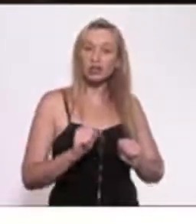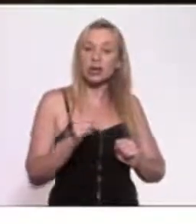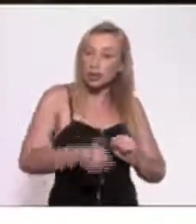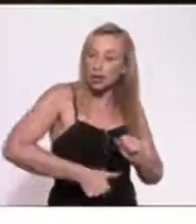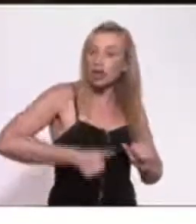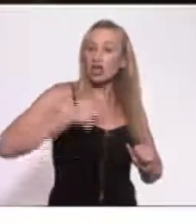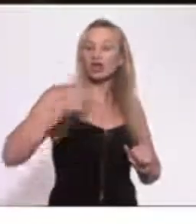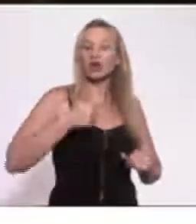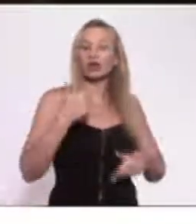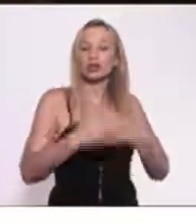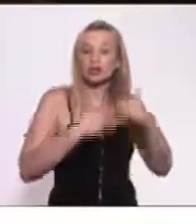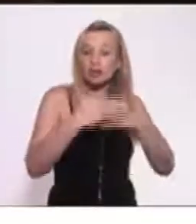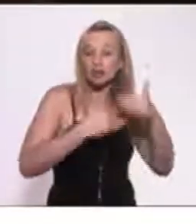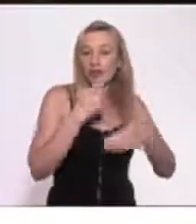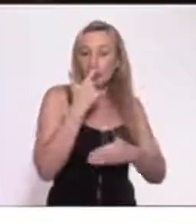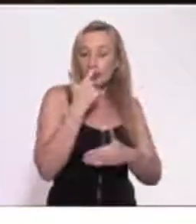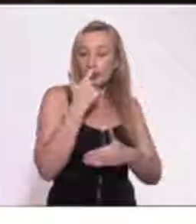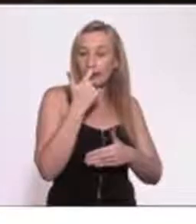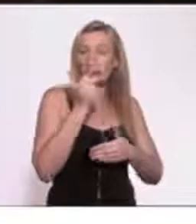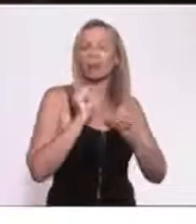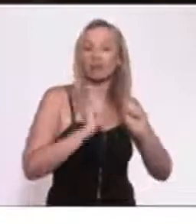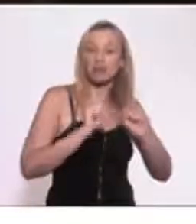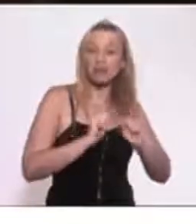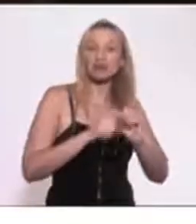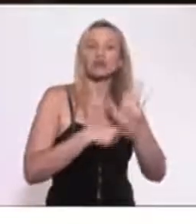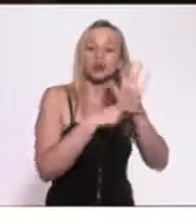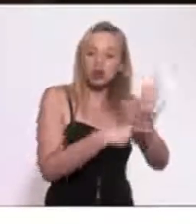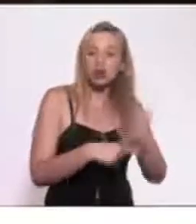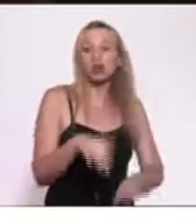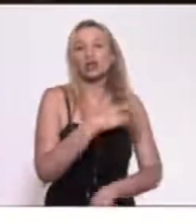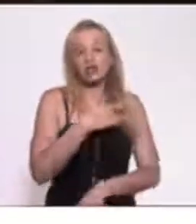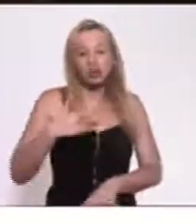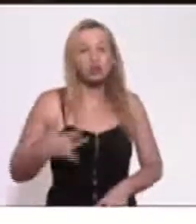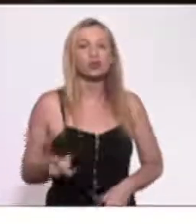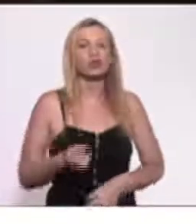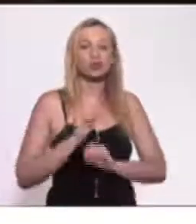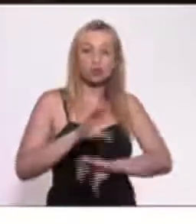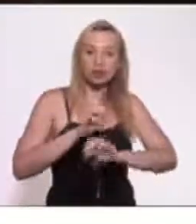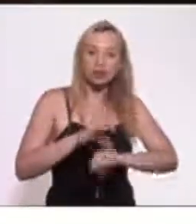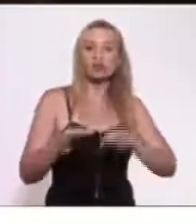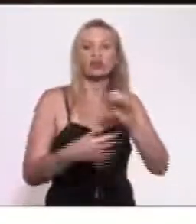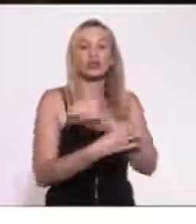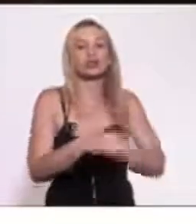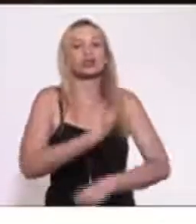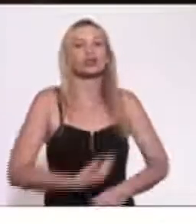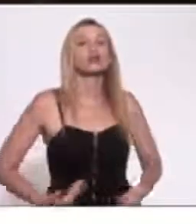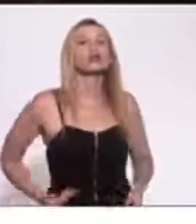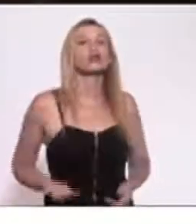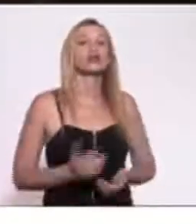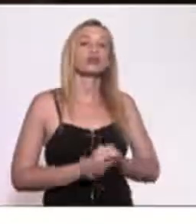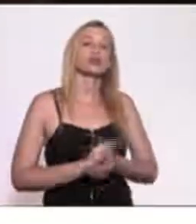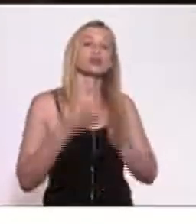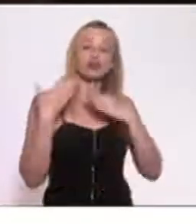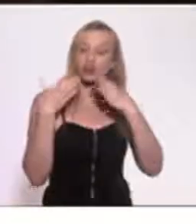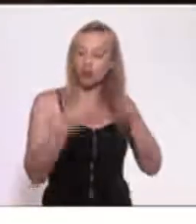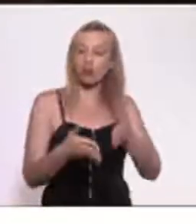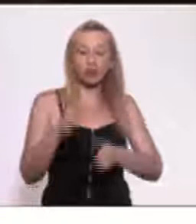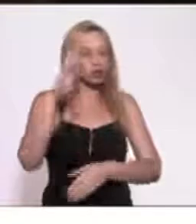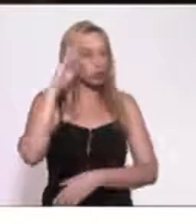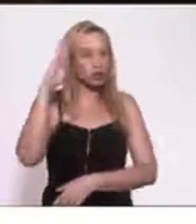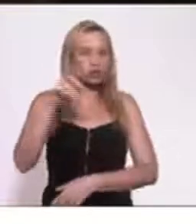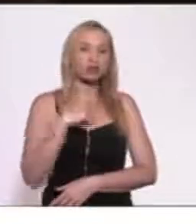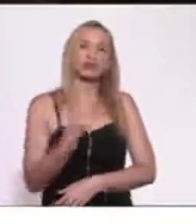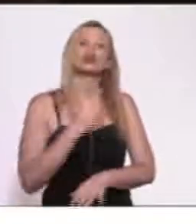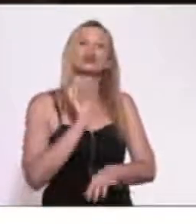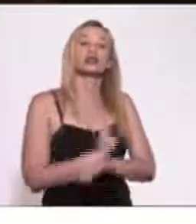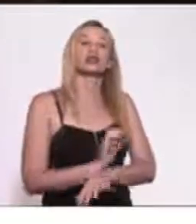eficientes e para que nós possamos preservar a educação, a saúde, a segurança pública como eixos centrais do nosso Estado. Então a